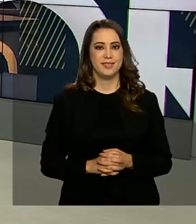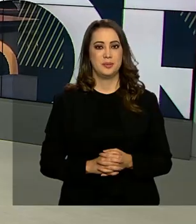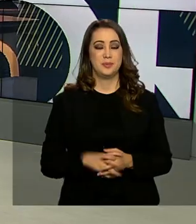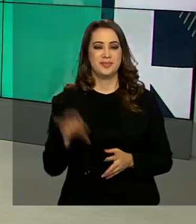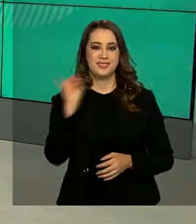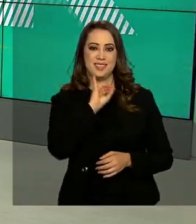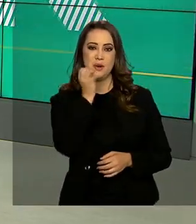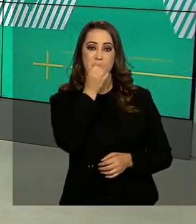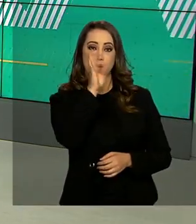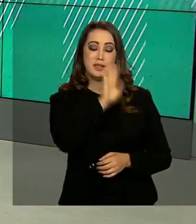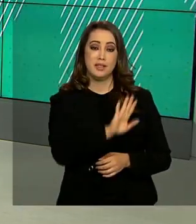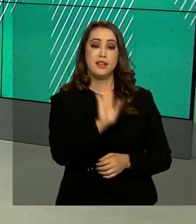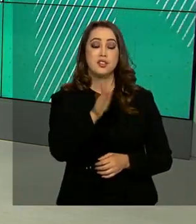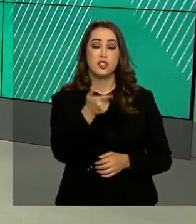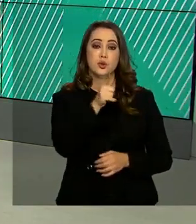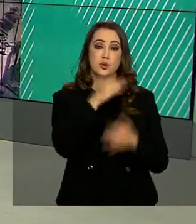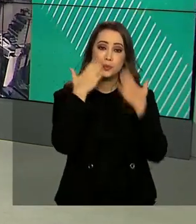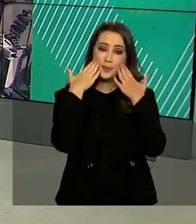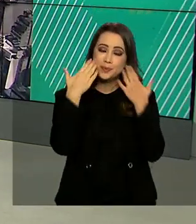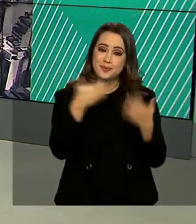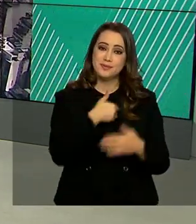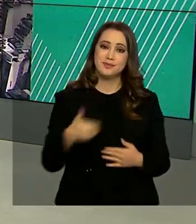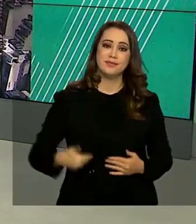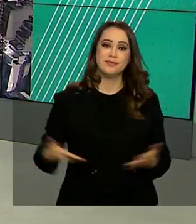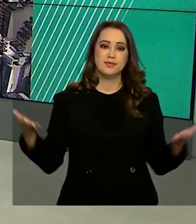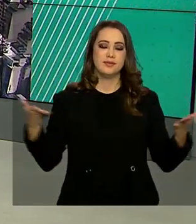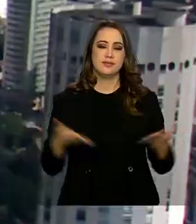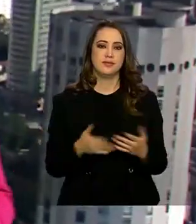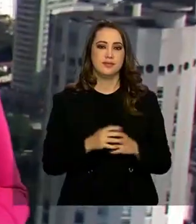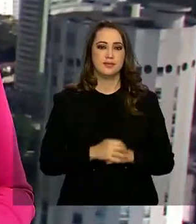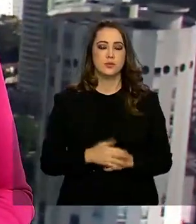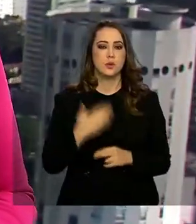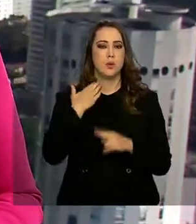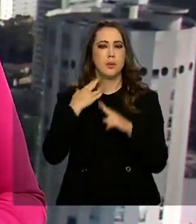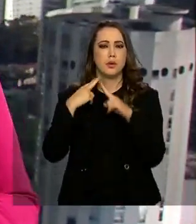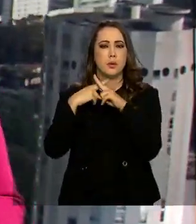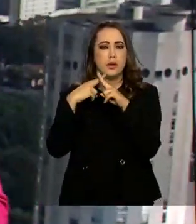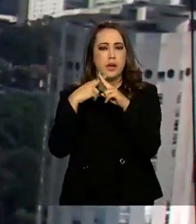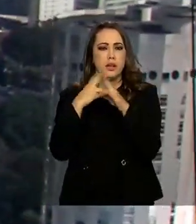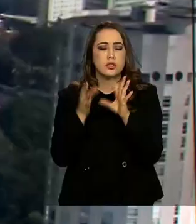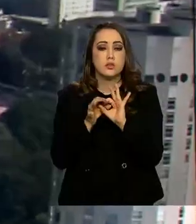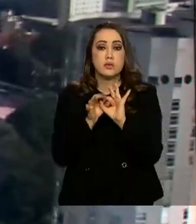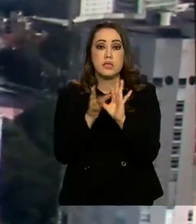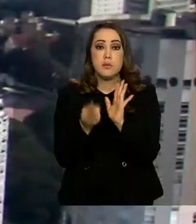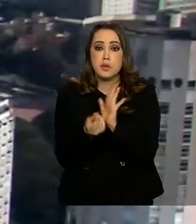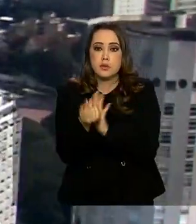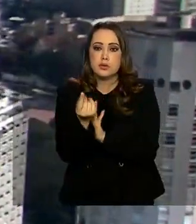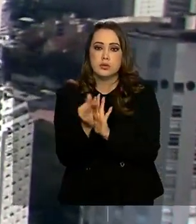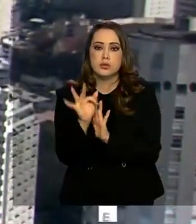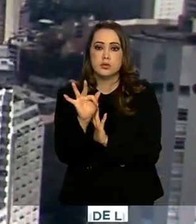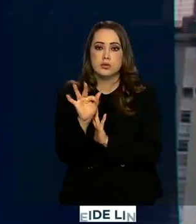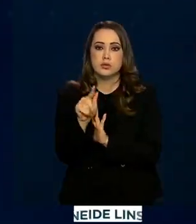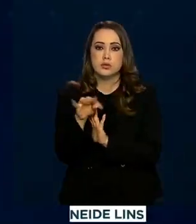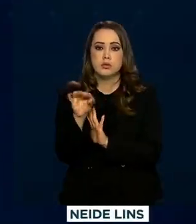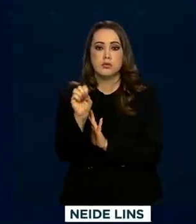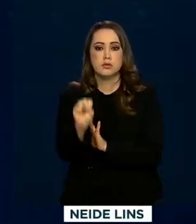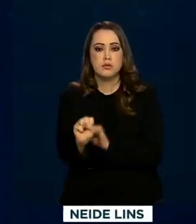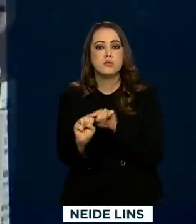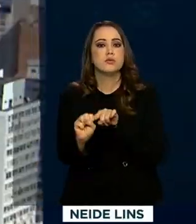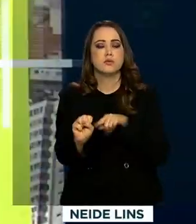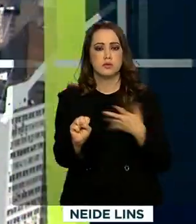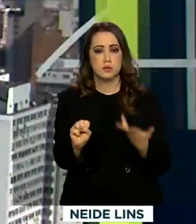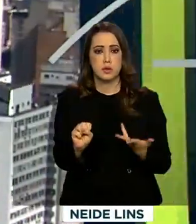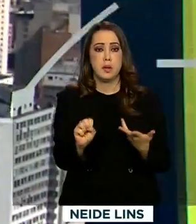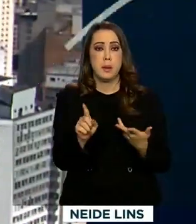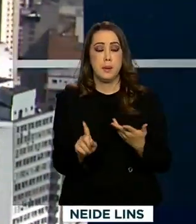Olá, boa tarde. Já estamos no ar com o Governo Agora. A Caixa Econômica Federal vai liberar novos saques do